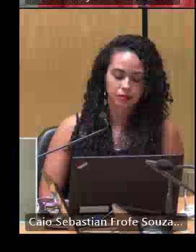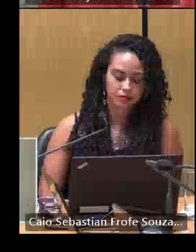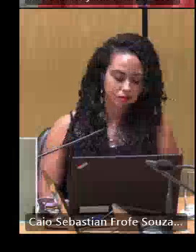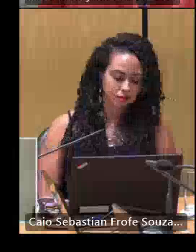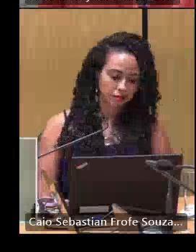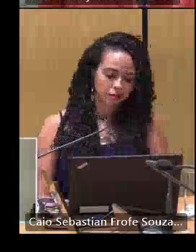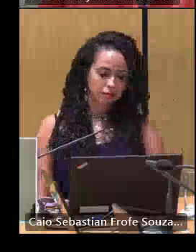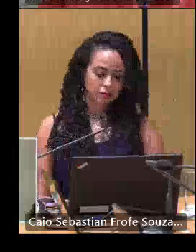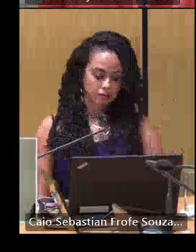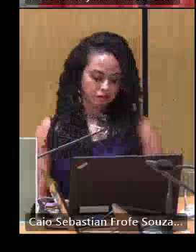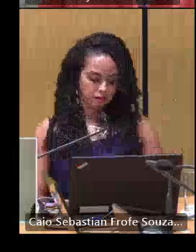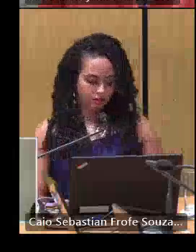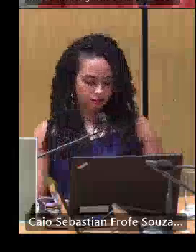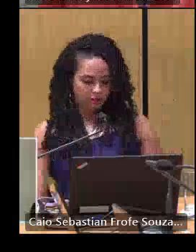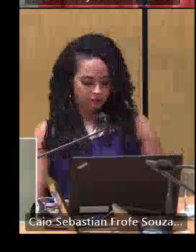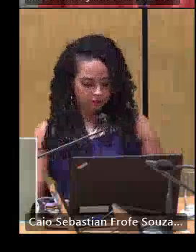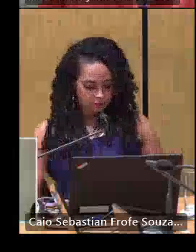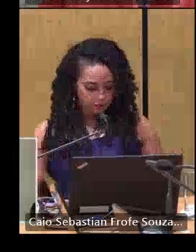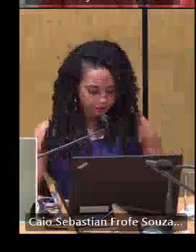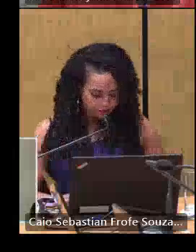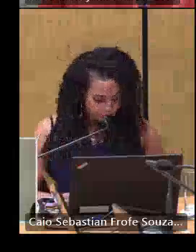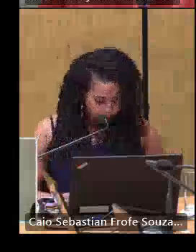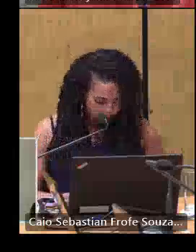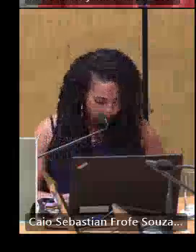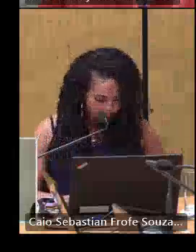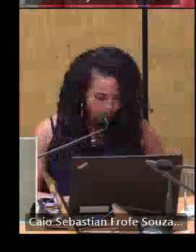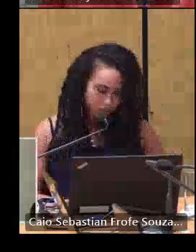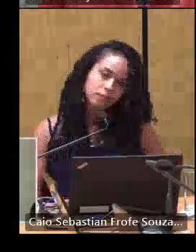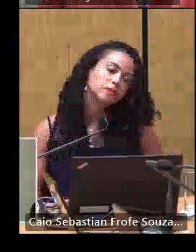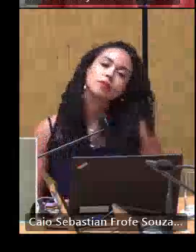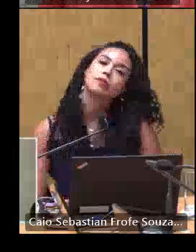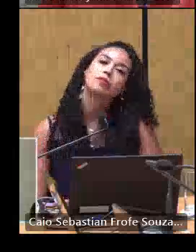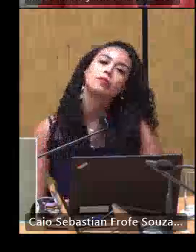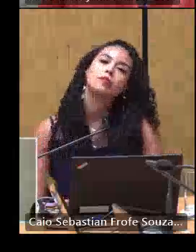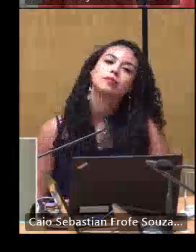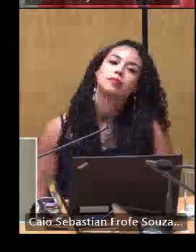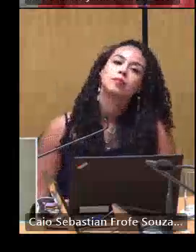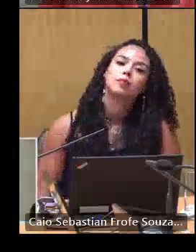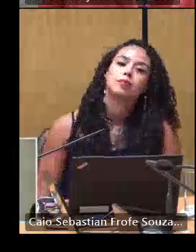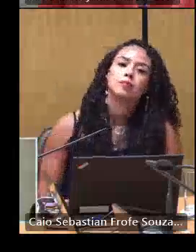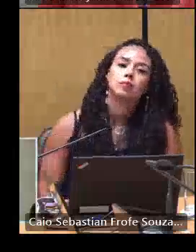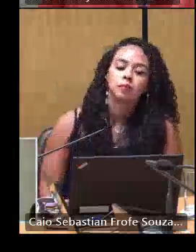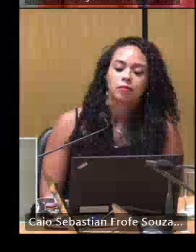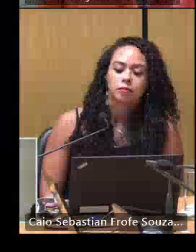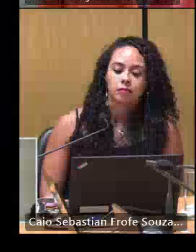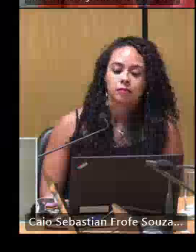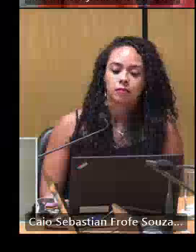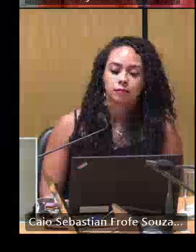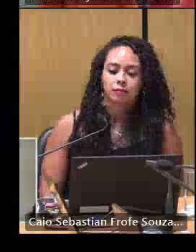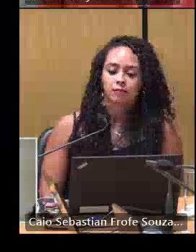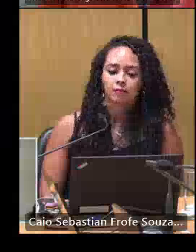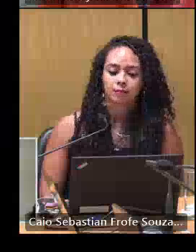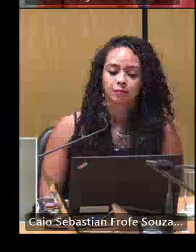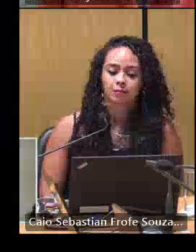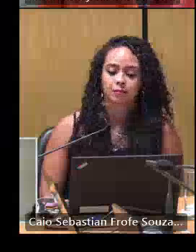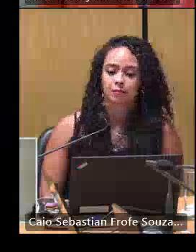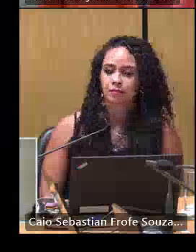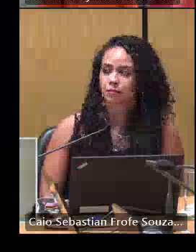desembarque dos carregamentos de sal pelos escravizados é uma região de de resistência através da cultura da